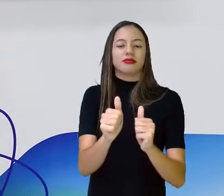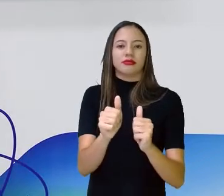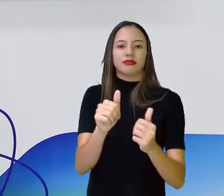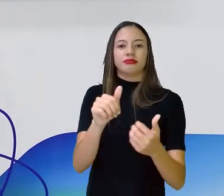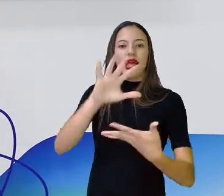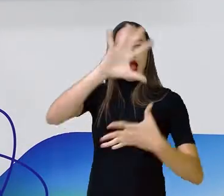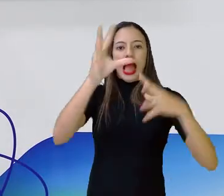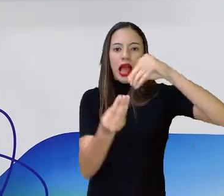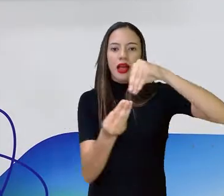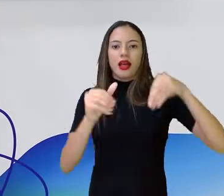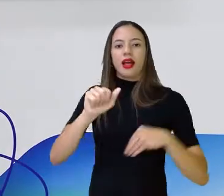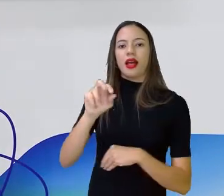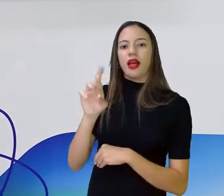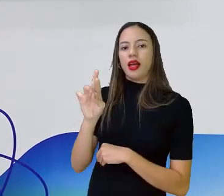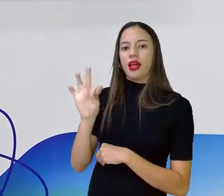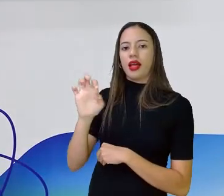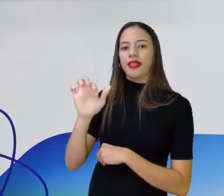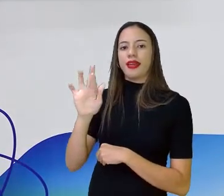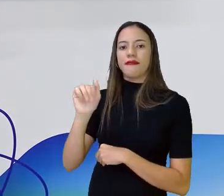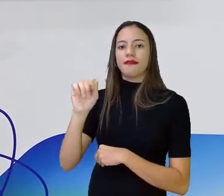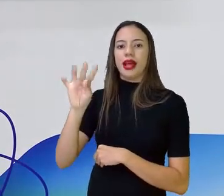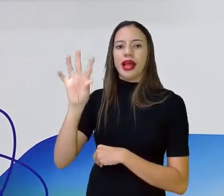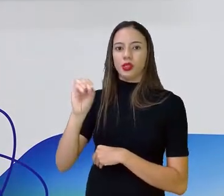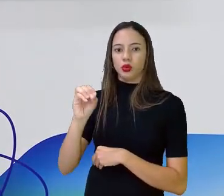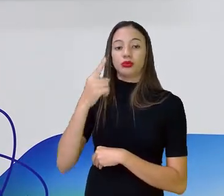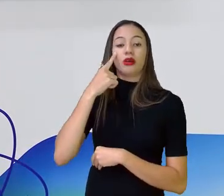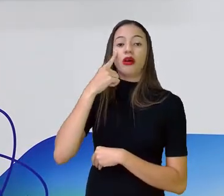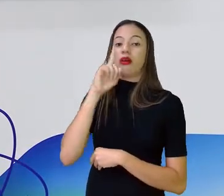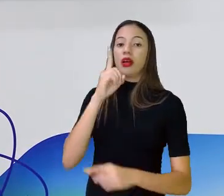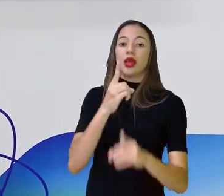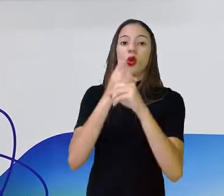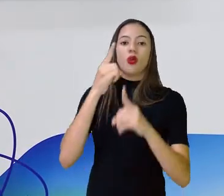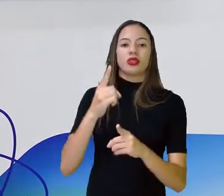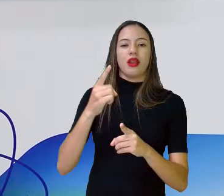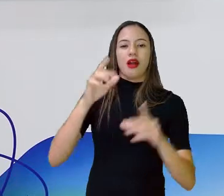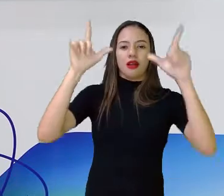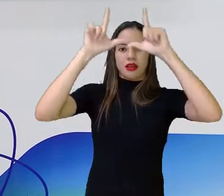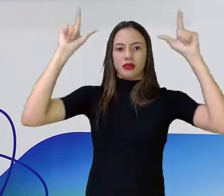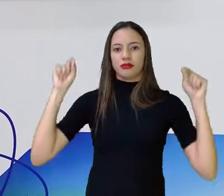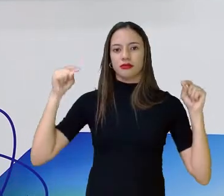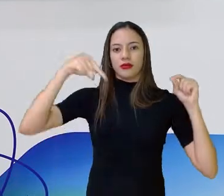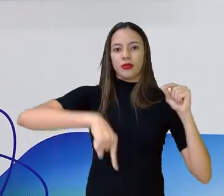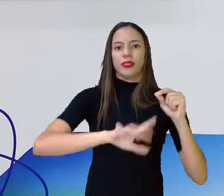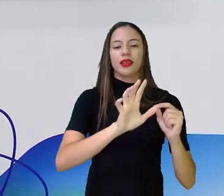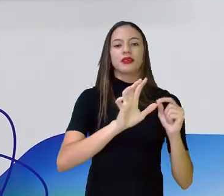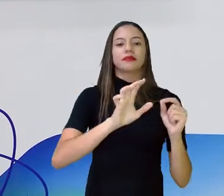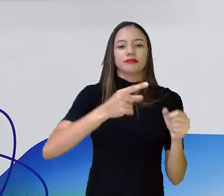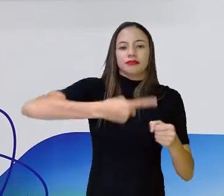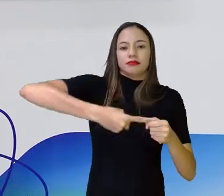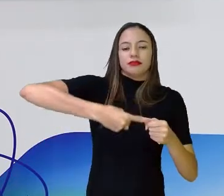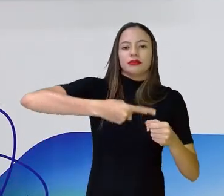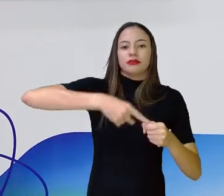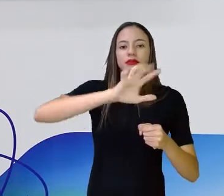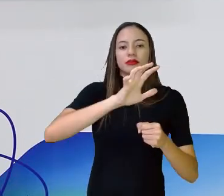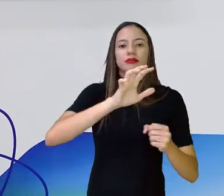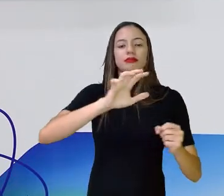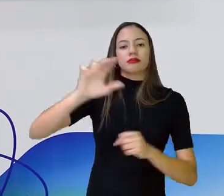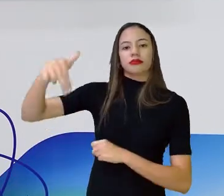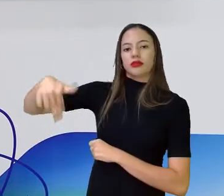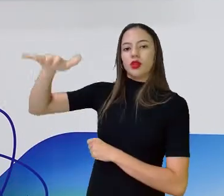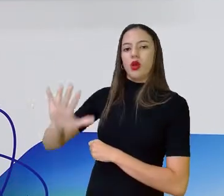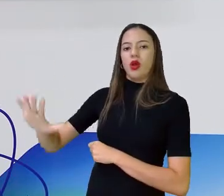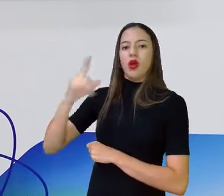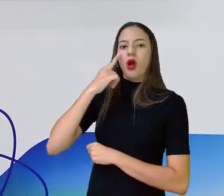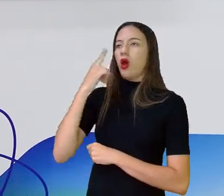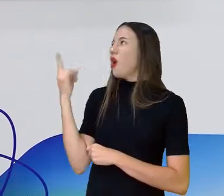gente encontra aí no sertão do nosso Nordeste aqui, é áreas como essa, seca, o solo que não